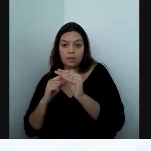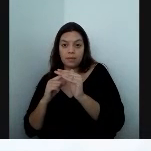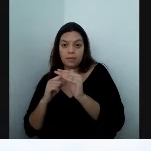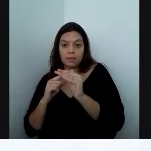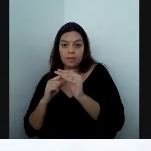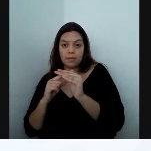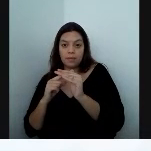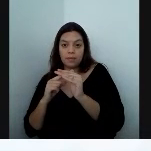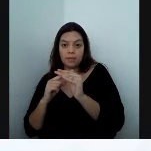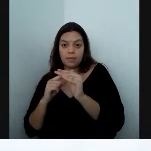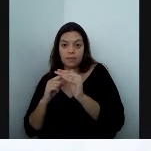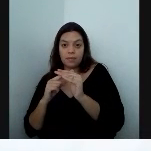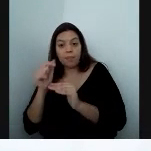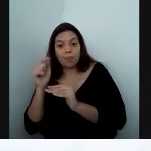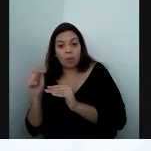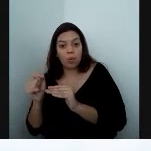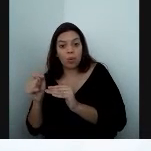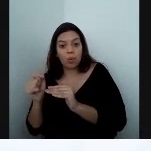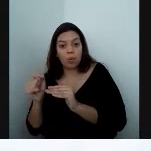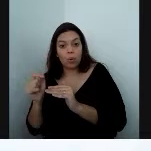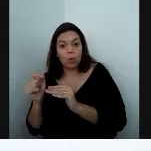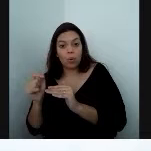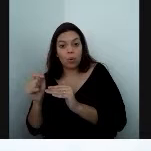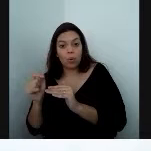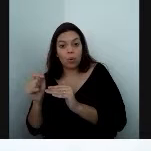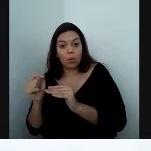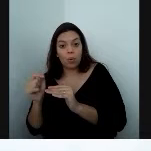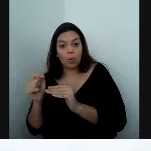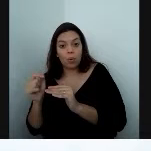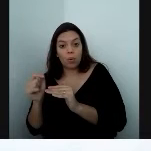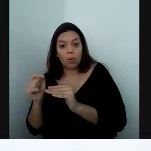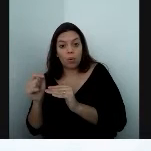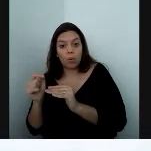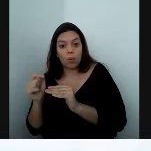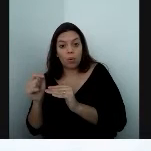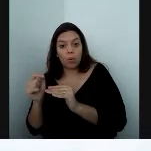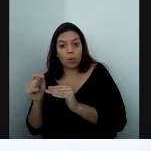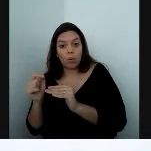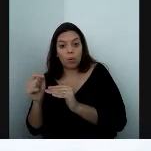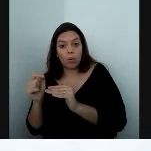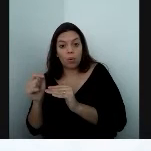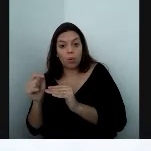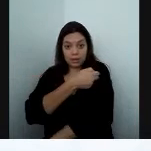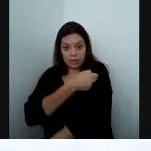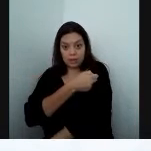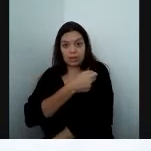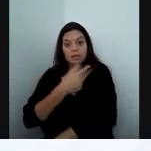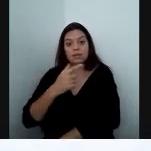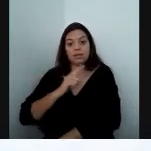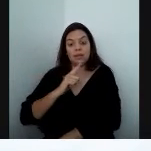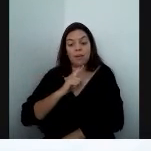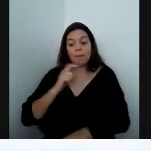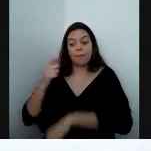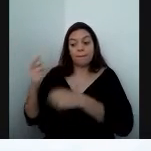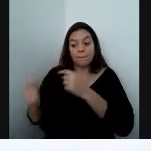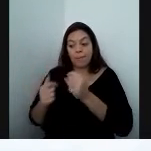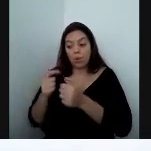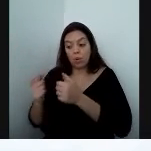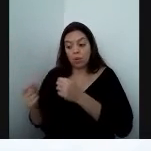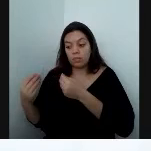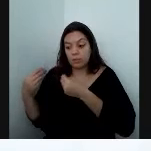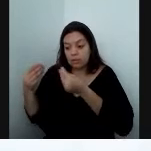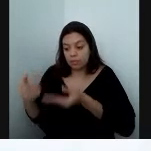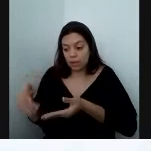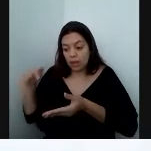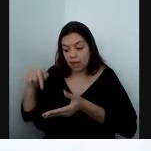gente sabe que, em qualquer situação delicada, de fragilidade social, de vulnerabilidade, quem vai estar mais exposto são as pessoas